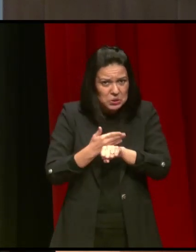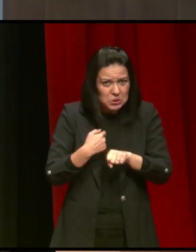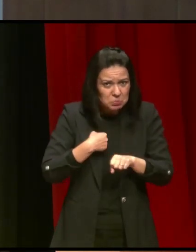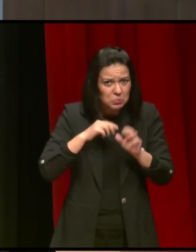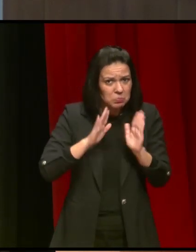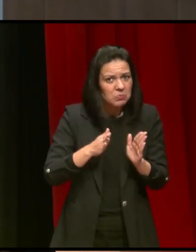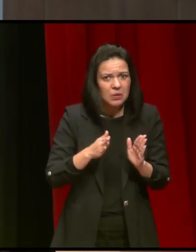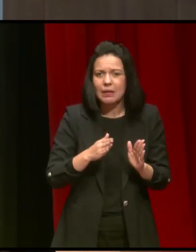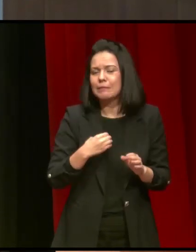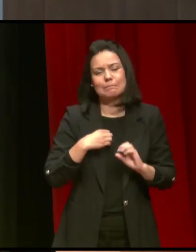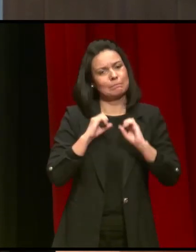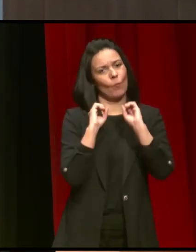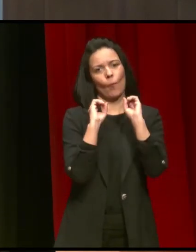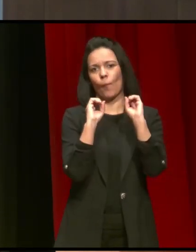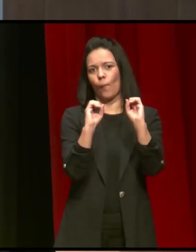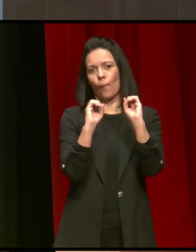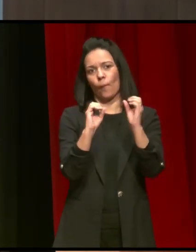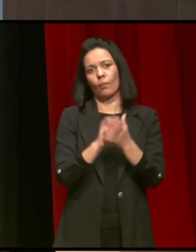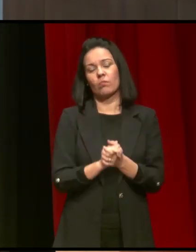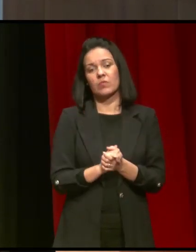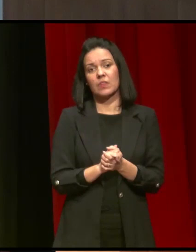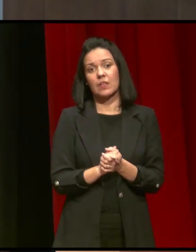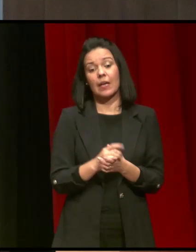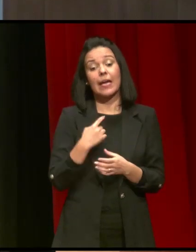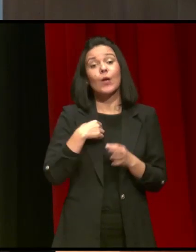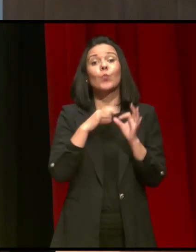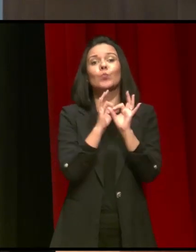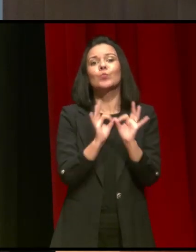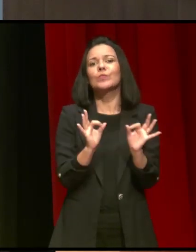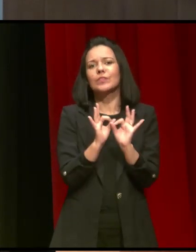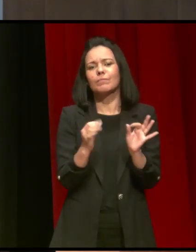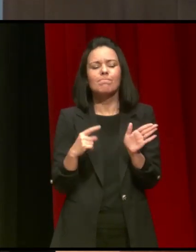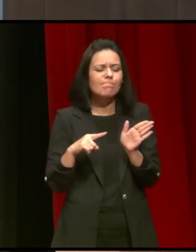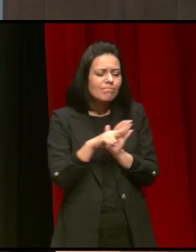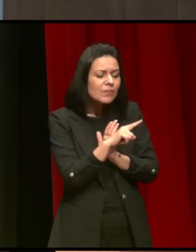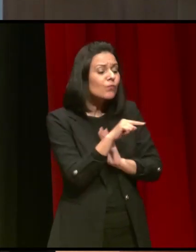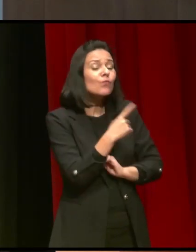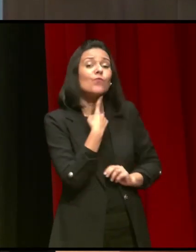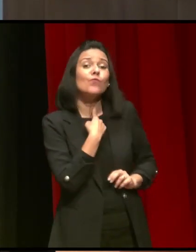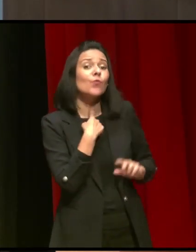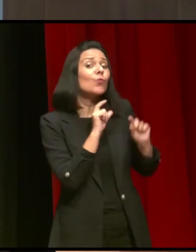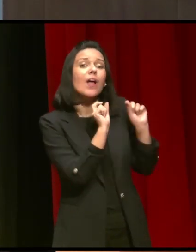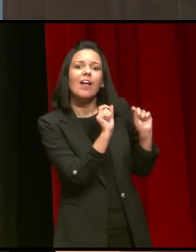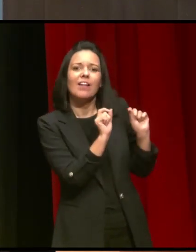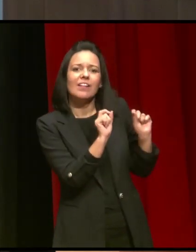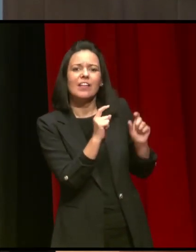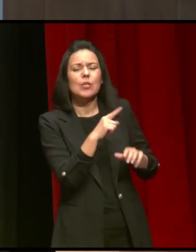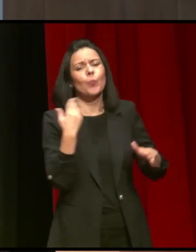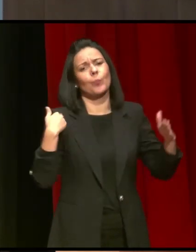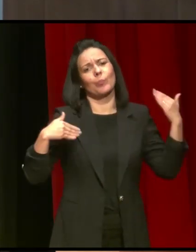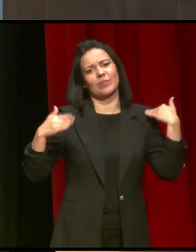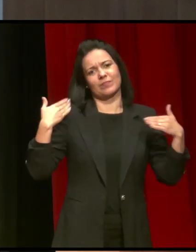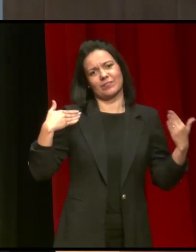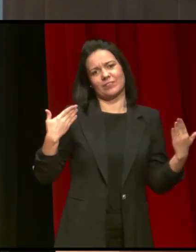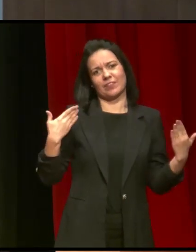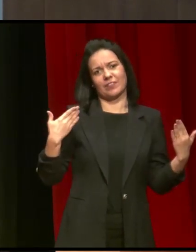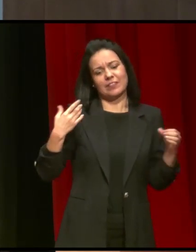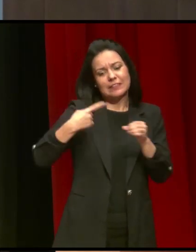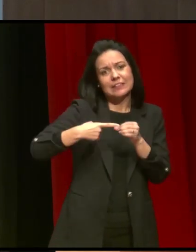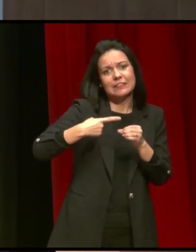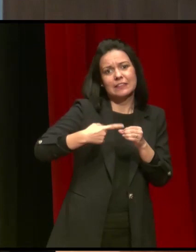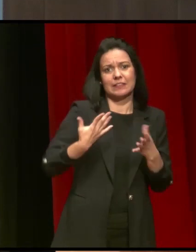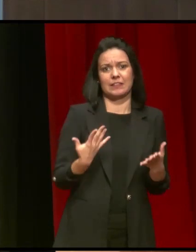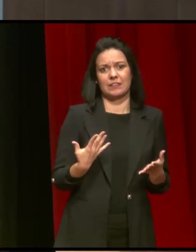Nenhum. Mas eu só perguntei para ele o que ele queria. Eu quero sair de casa, me leva para algum lugar. Eu